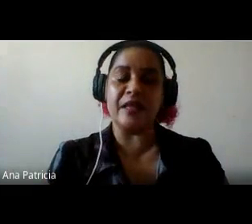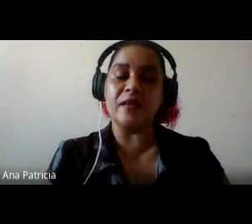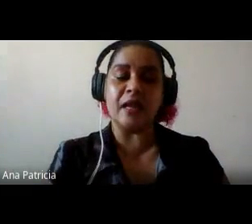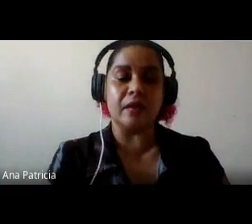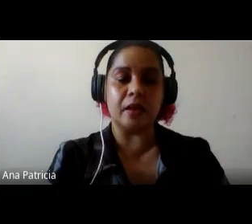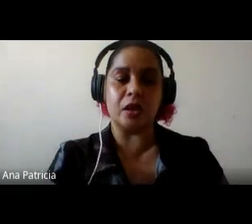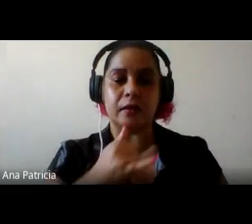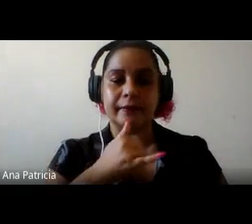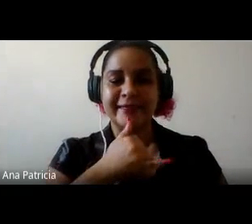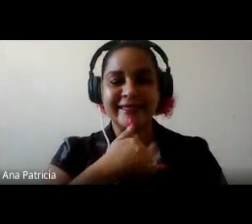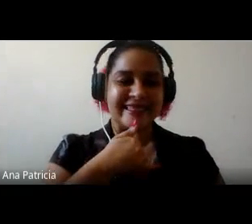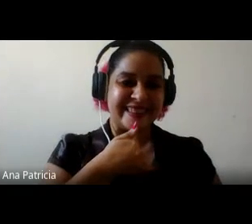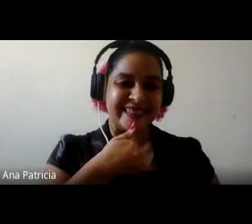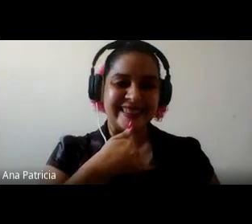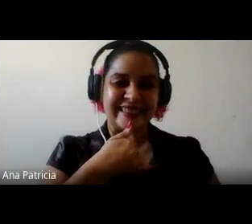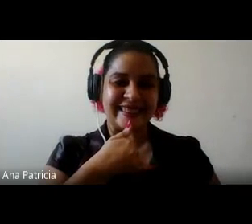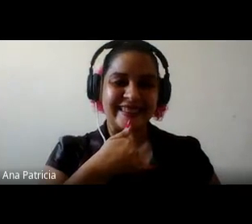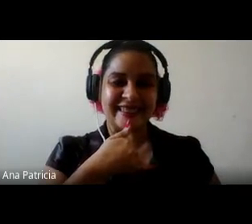posso fazer o sinal de triste assim.